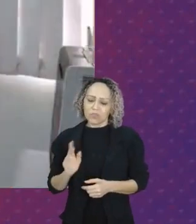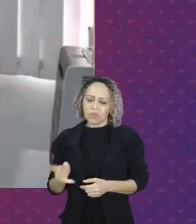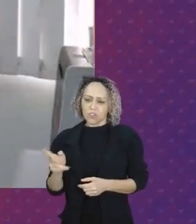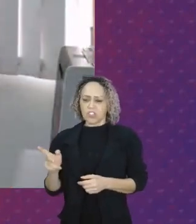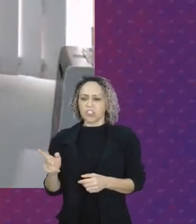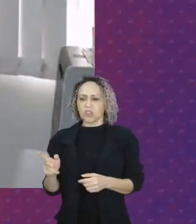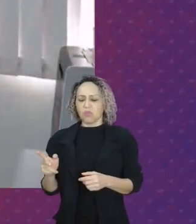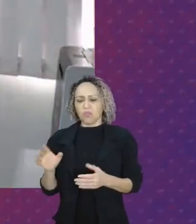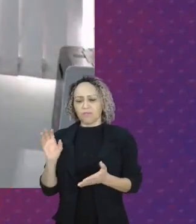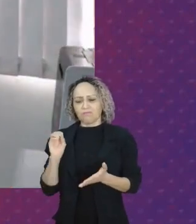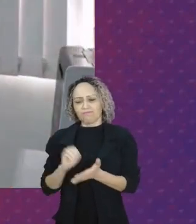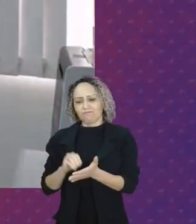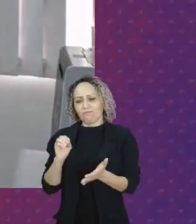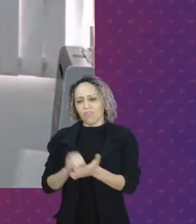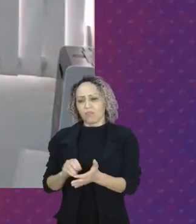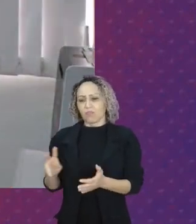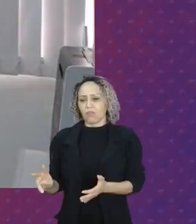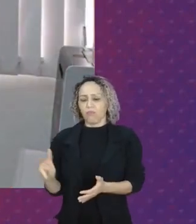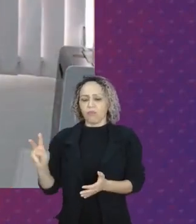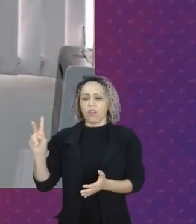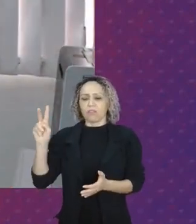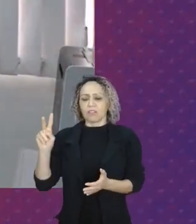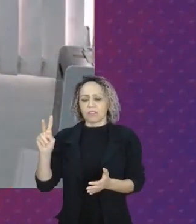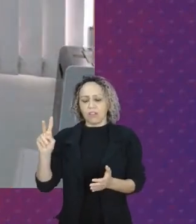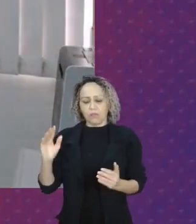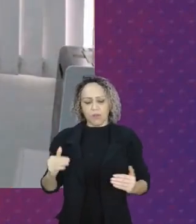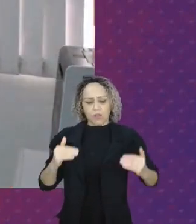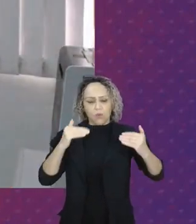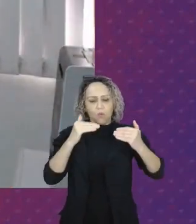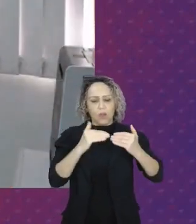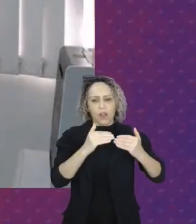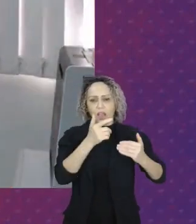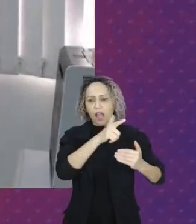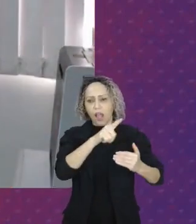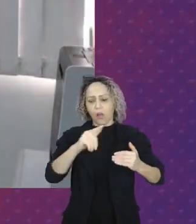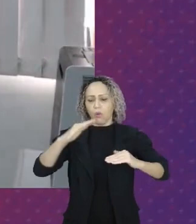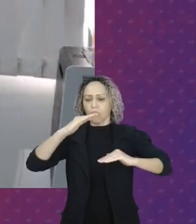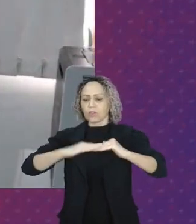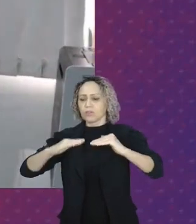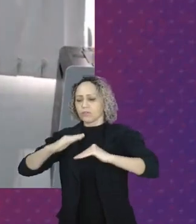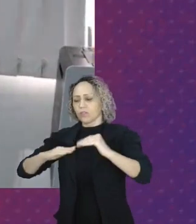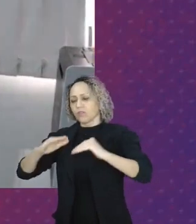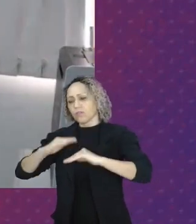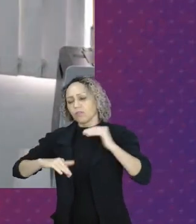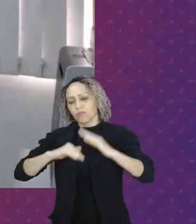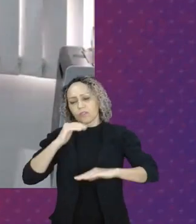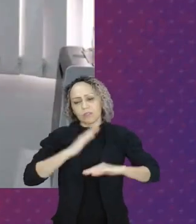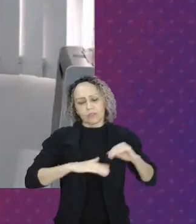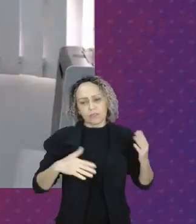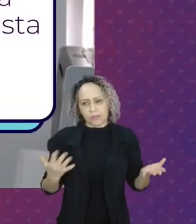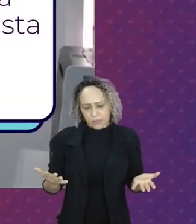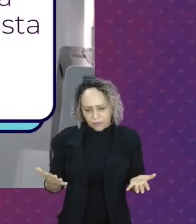que eu resumidamente trouxe aqui para vocês, que isso está diretamente relacionado à